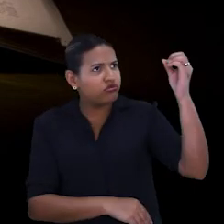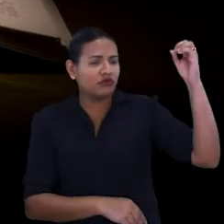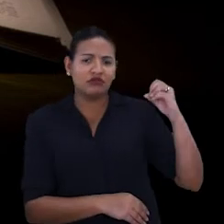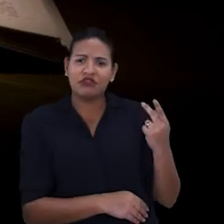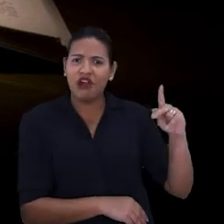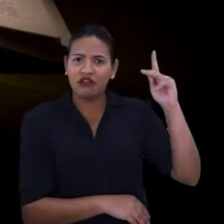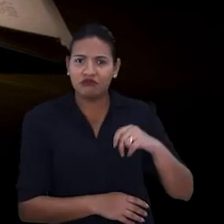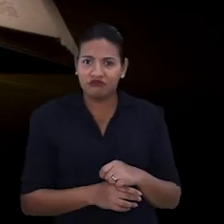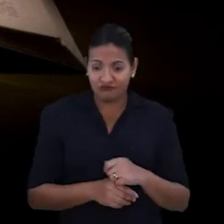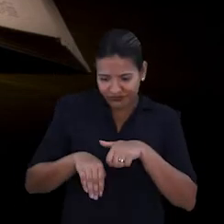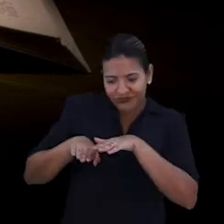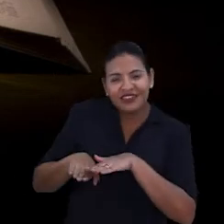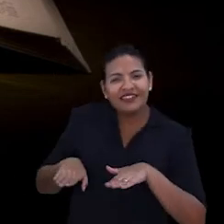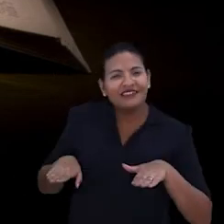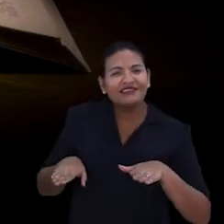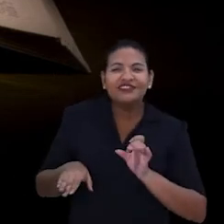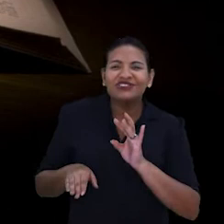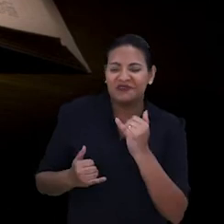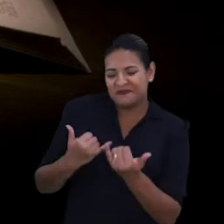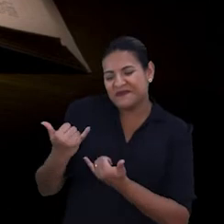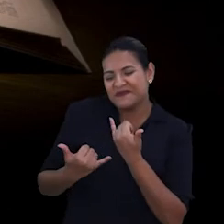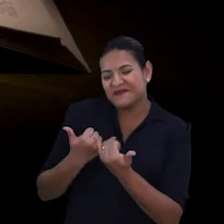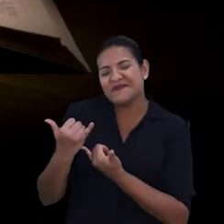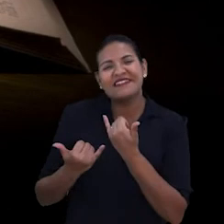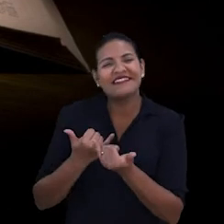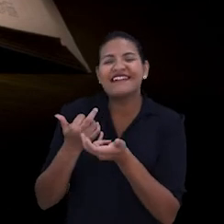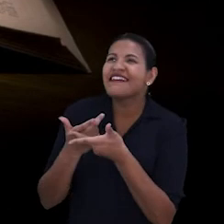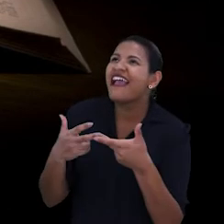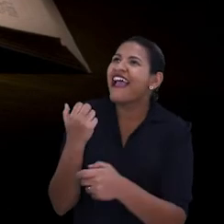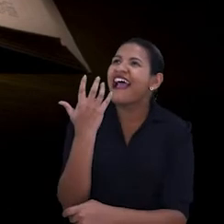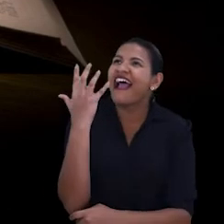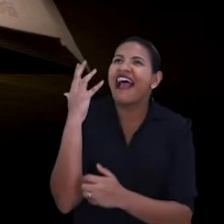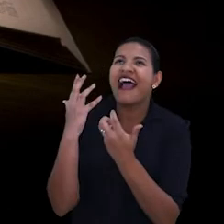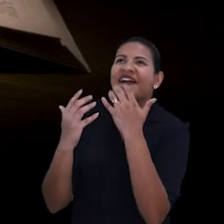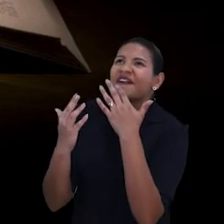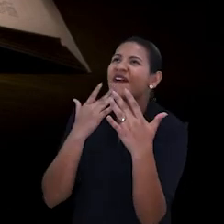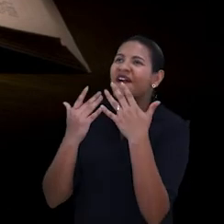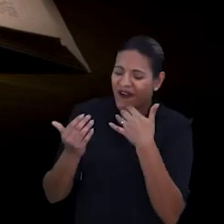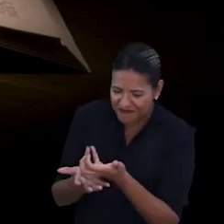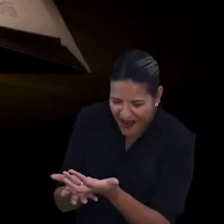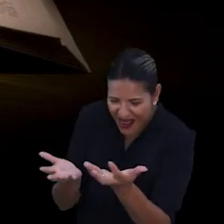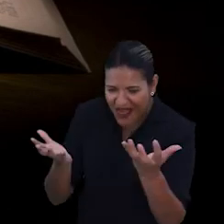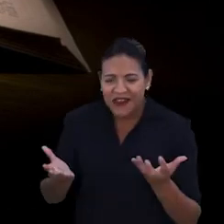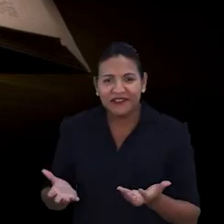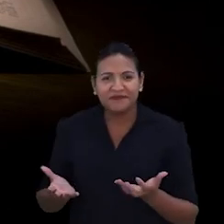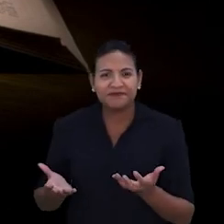Nós, crianças, existíamos apenas para brincar com as flores da goiabeira e as cores do tapete.